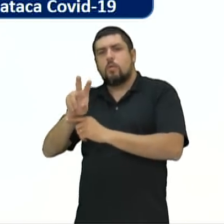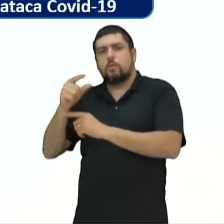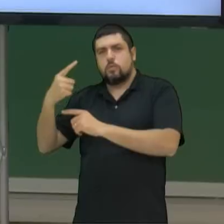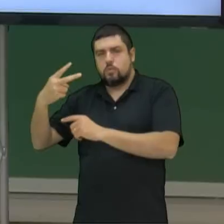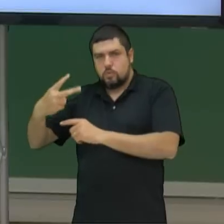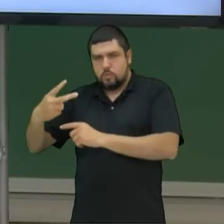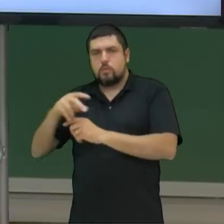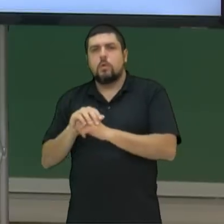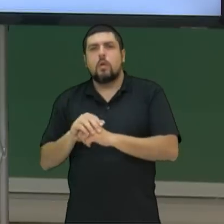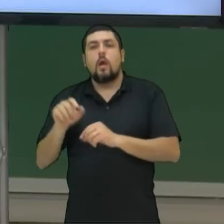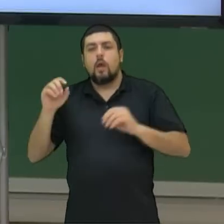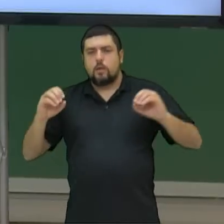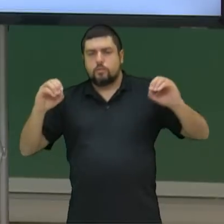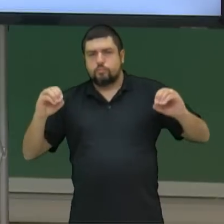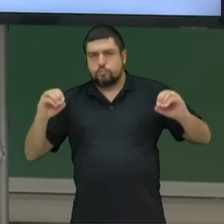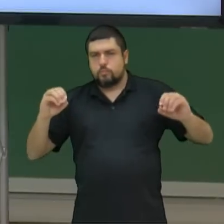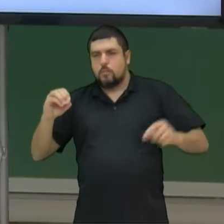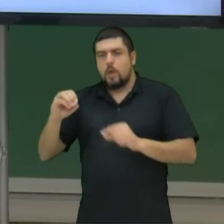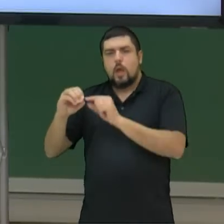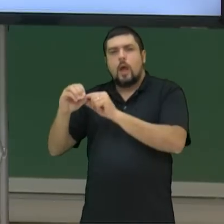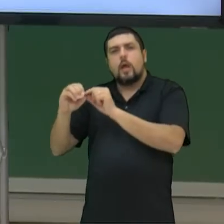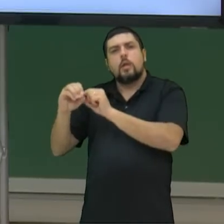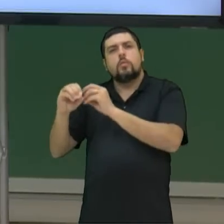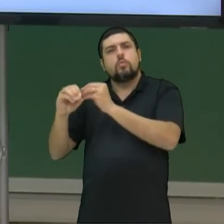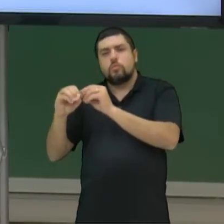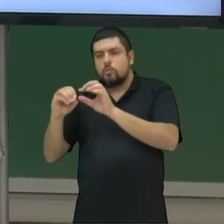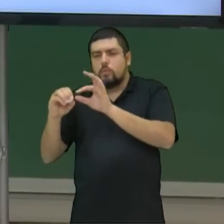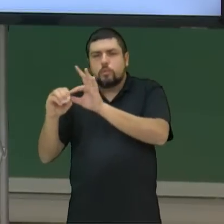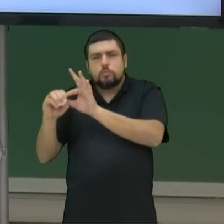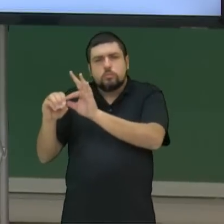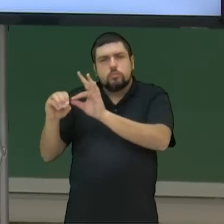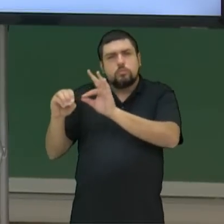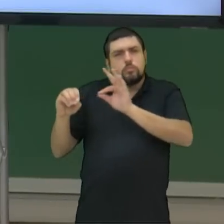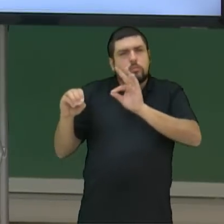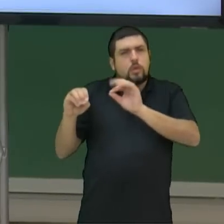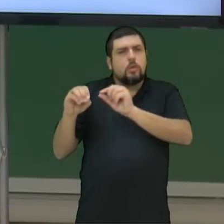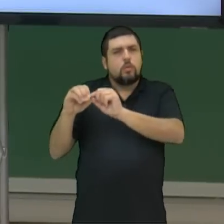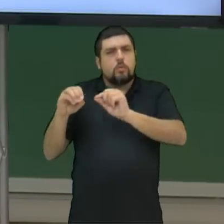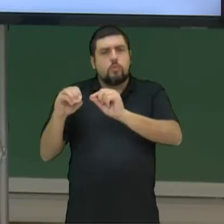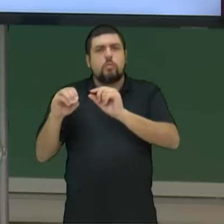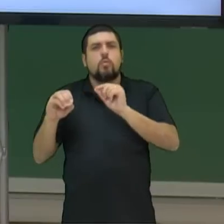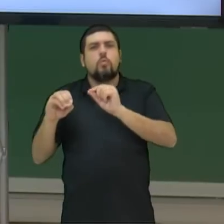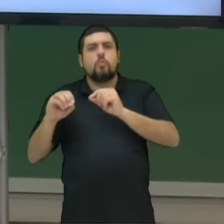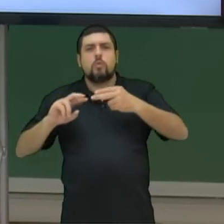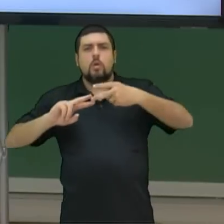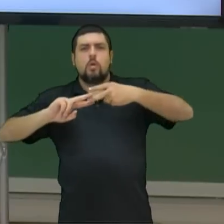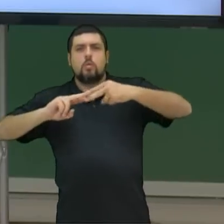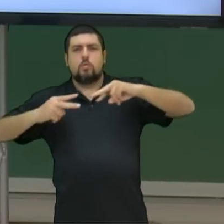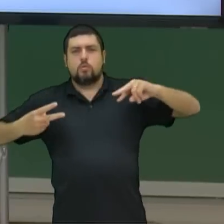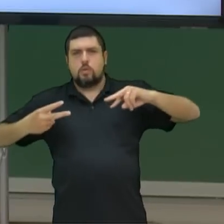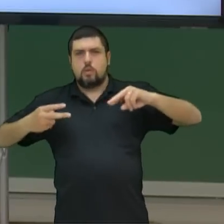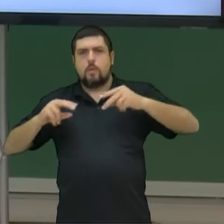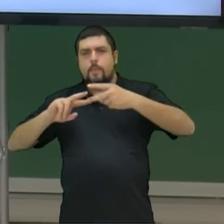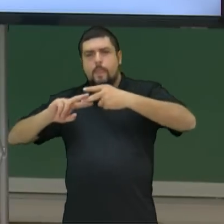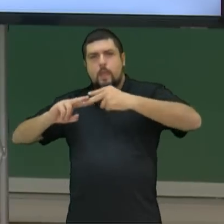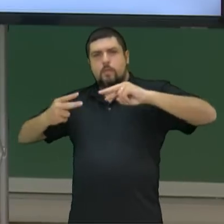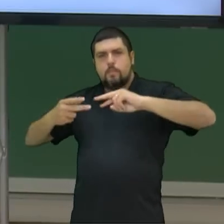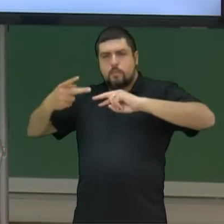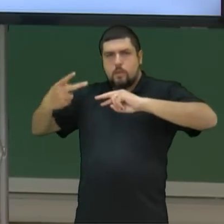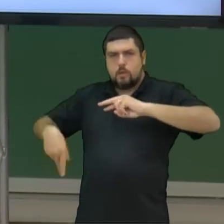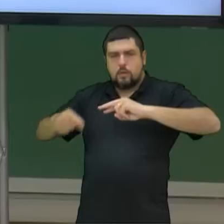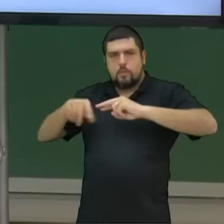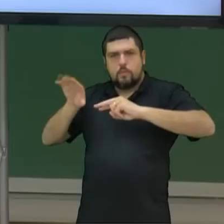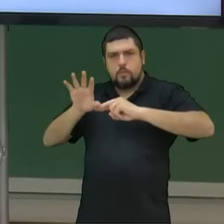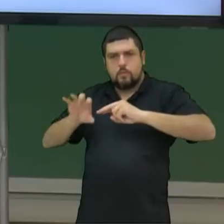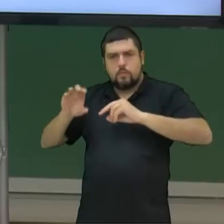também, pegaram, recortaram ali, com enzimas de restrição, o gene que codifica a proteína, que dá